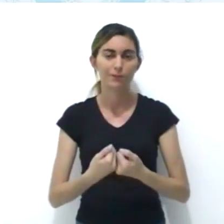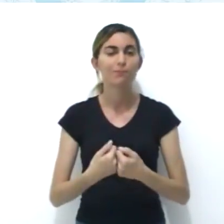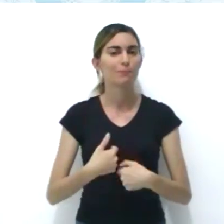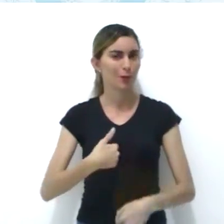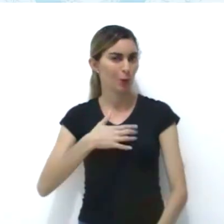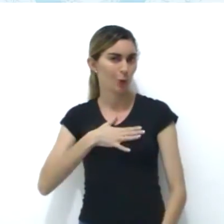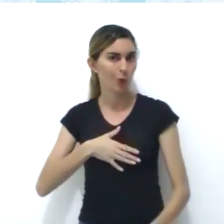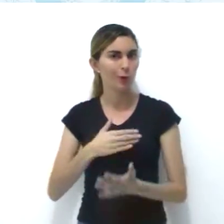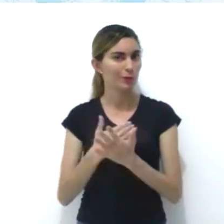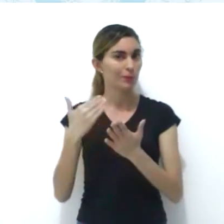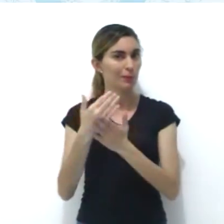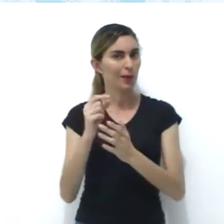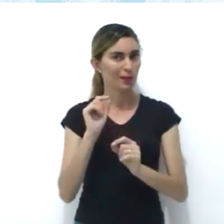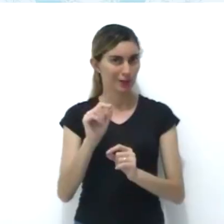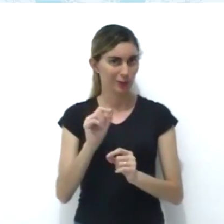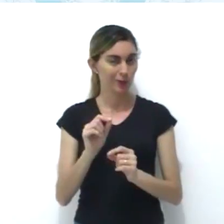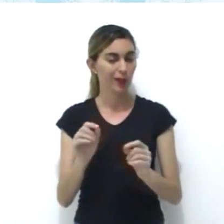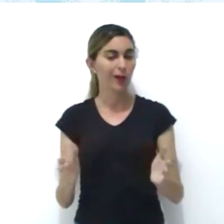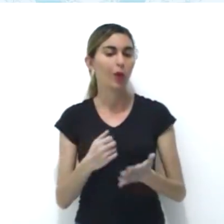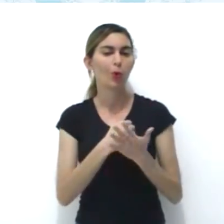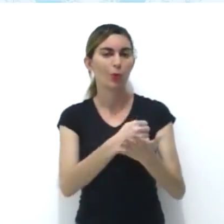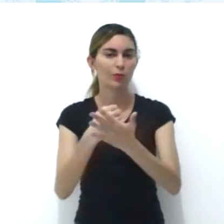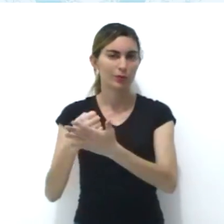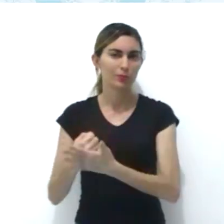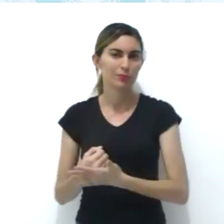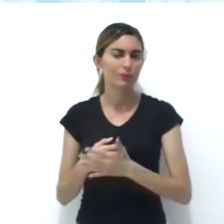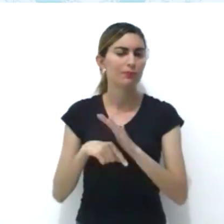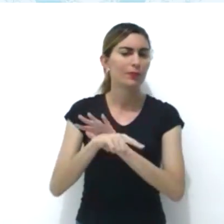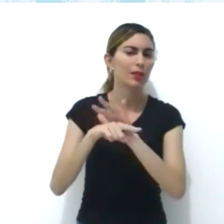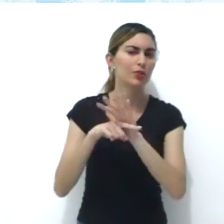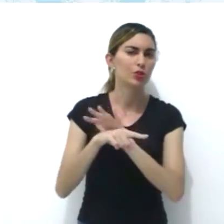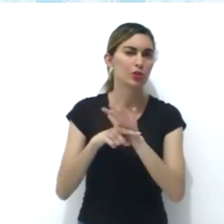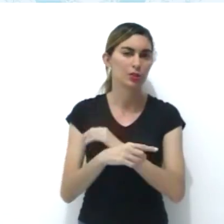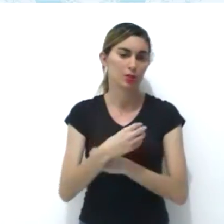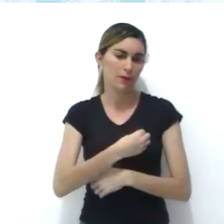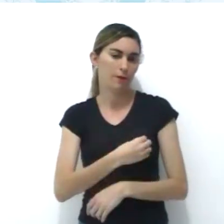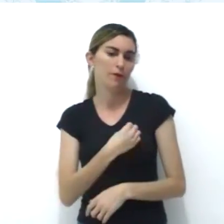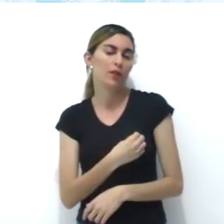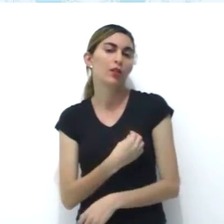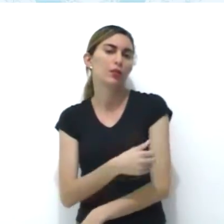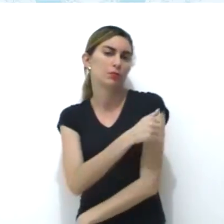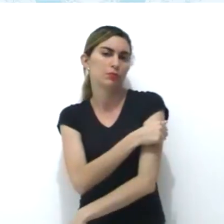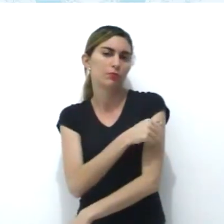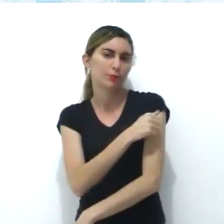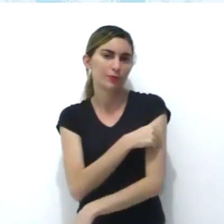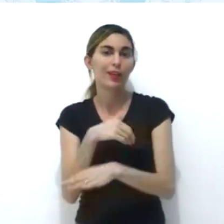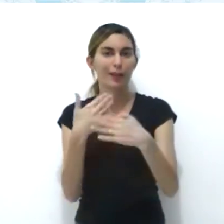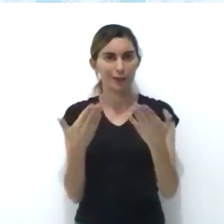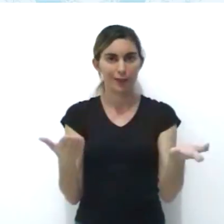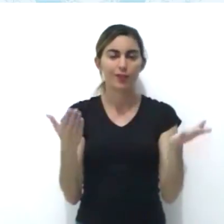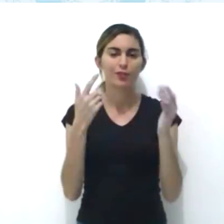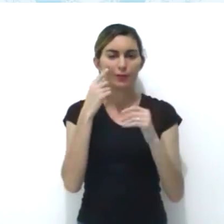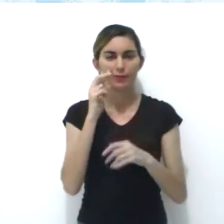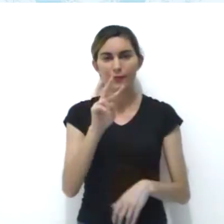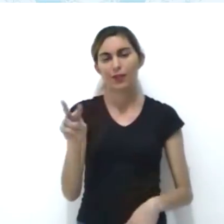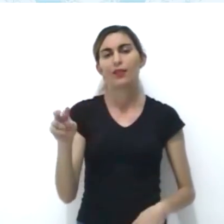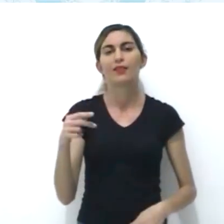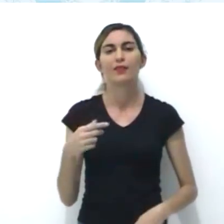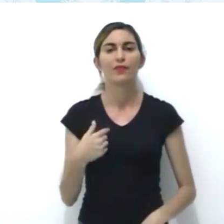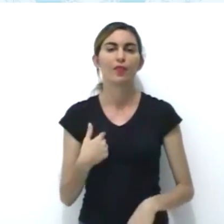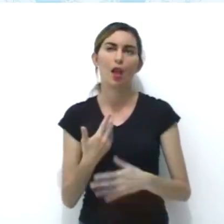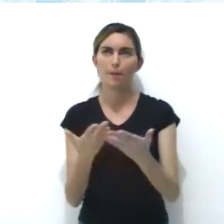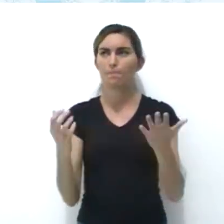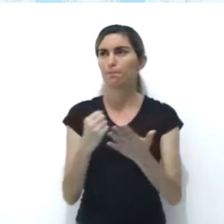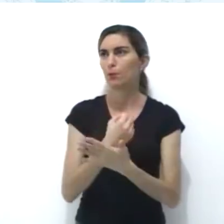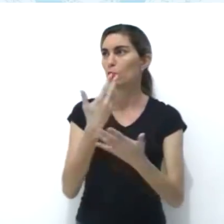fim, a parte que eu gosto mais, são das contribuições das pesquisas na vida dos estudantes. Que é isso que vocês devem estar